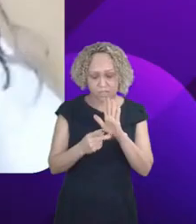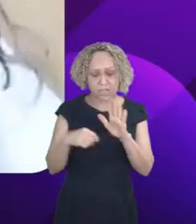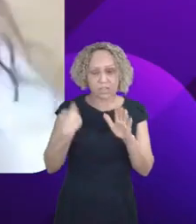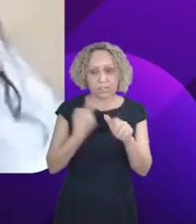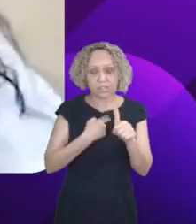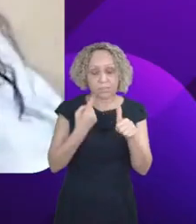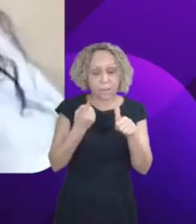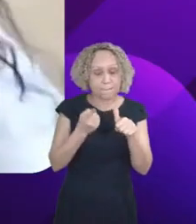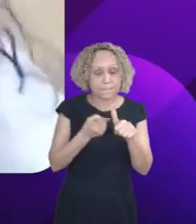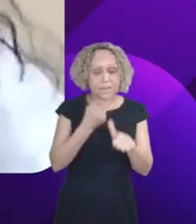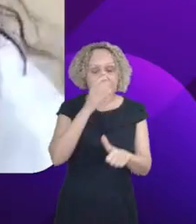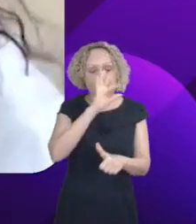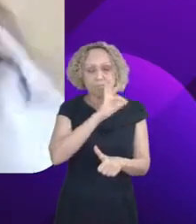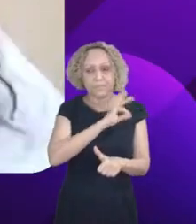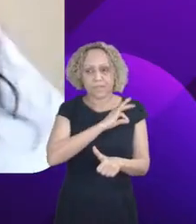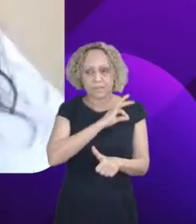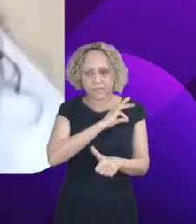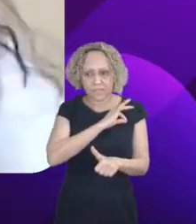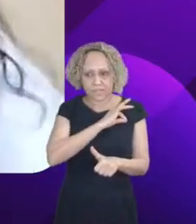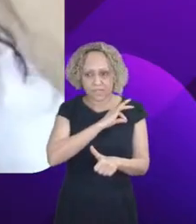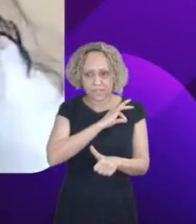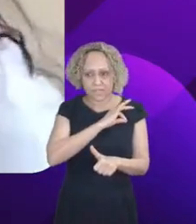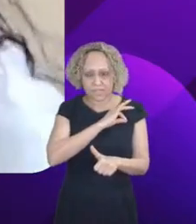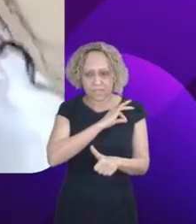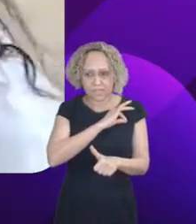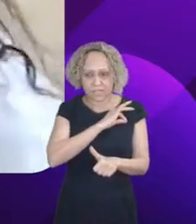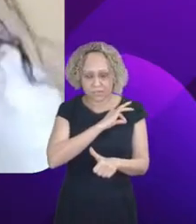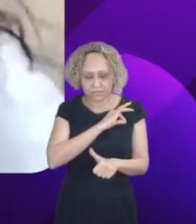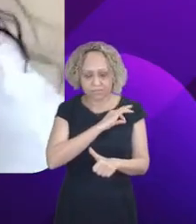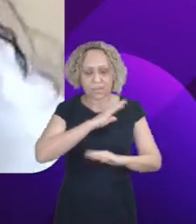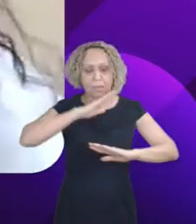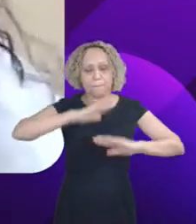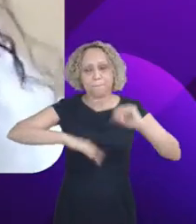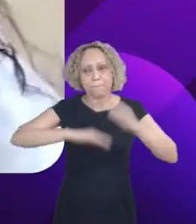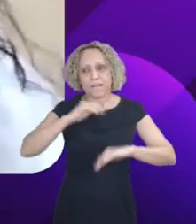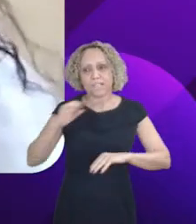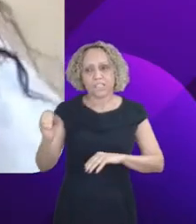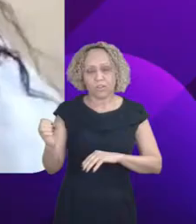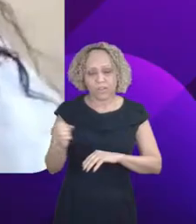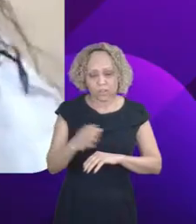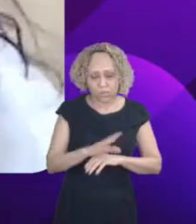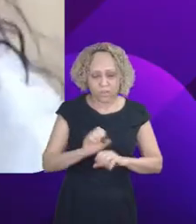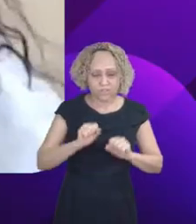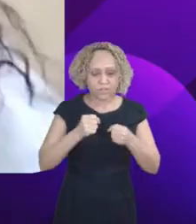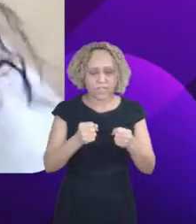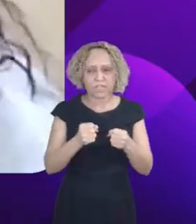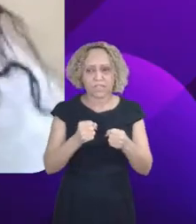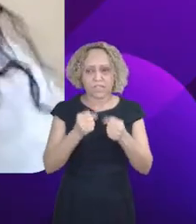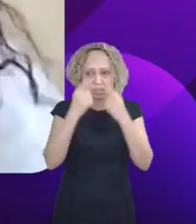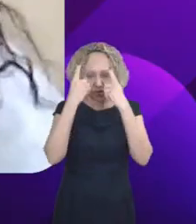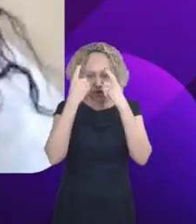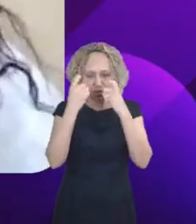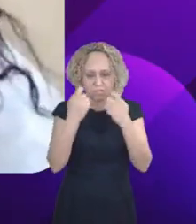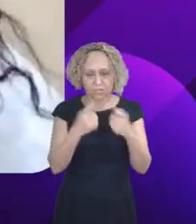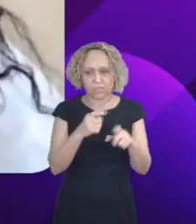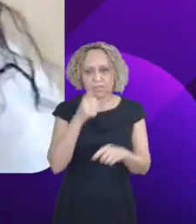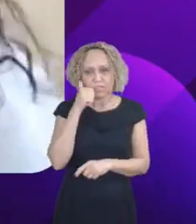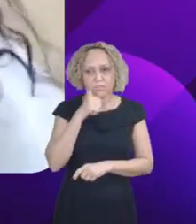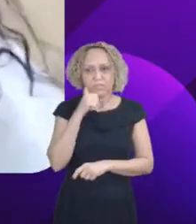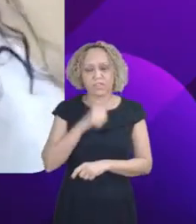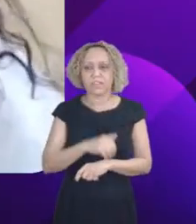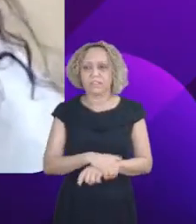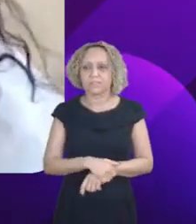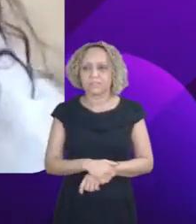polícia militar do país a construir um prêmio de práticas inovadoras, enfrentamento da violência contra a mulher, do Fórum Brasileiro de Segurança